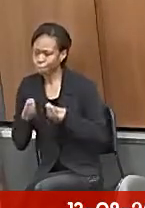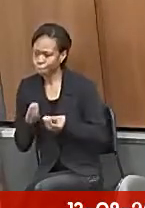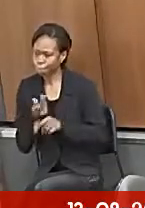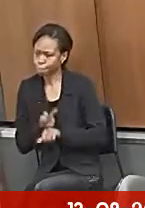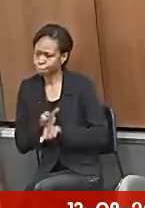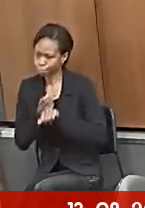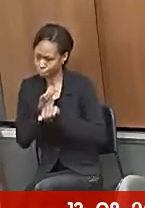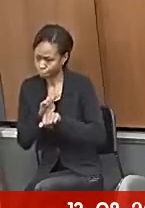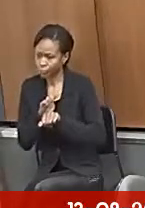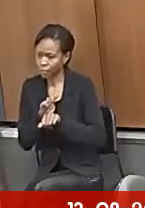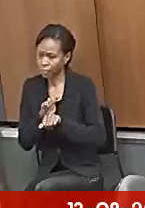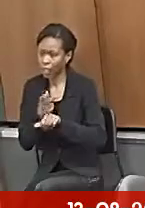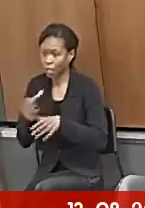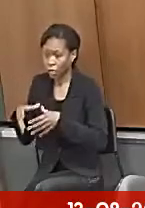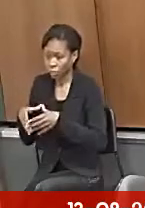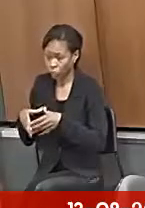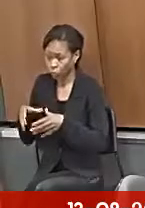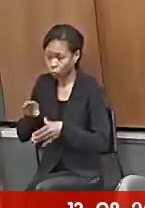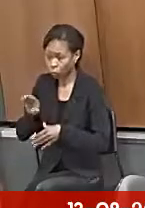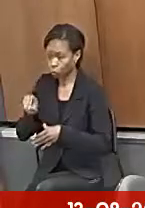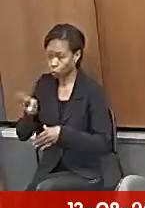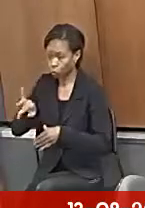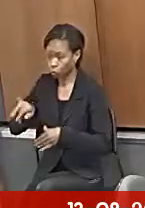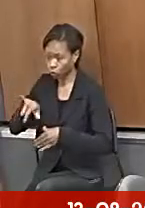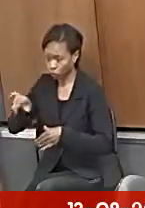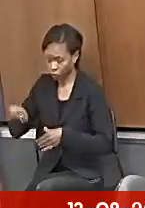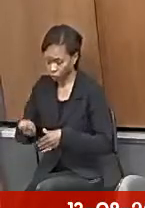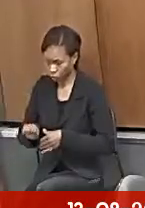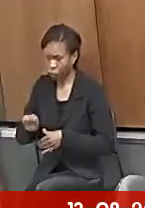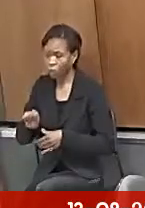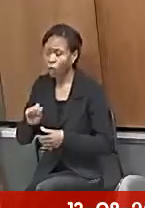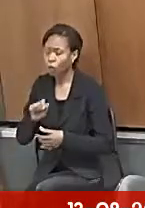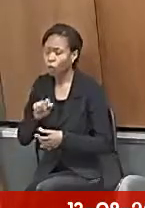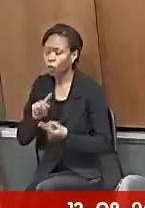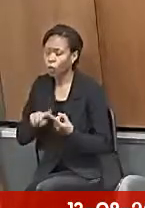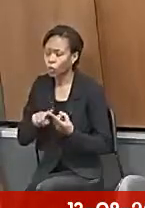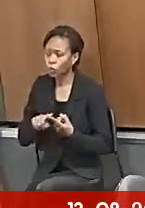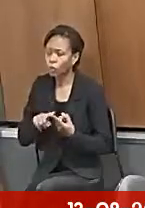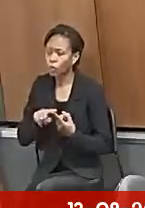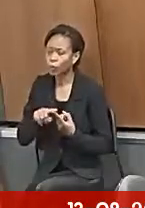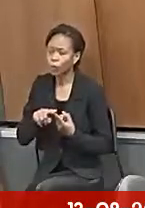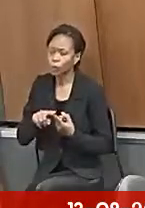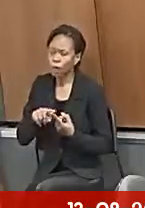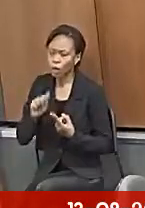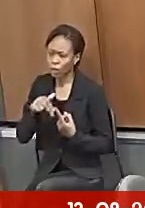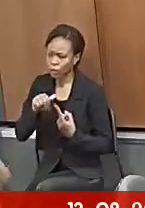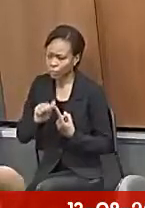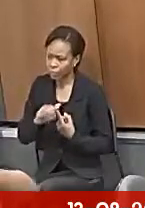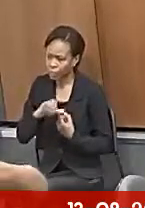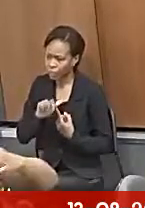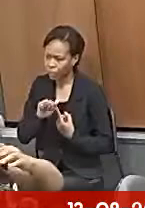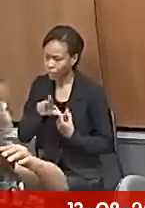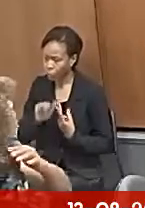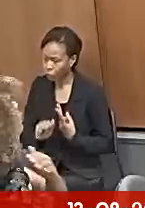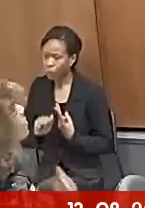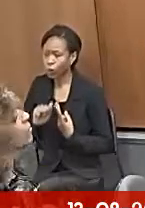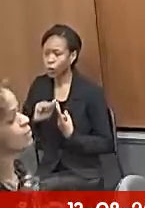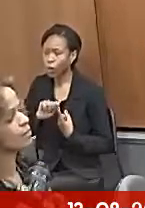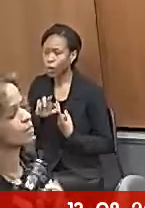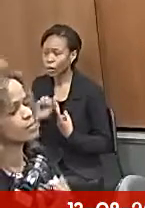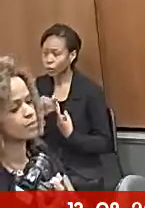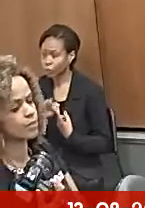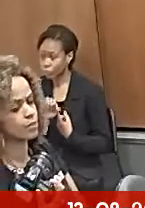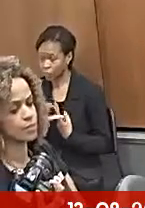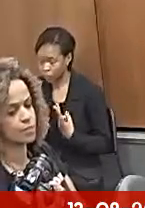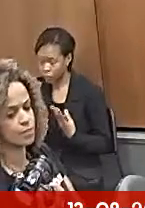tendo formado pelos atletas pelos atletas mineiros mérico julho do vau ana cláudia caldeira rafael medeiros